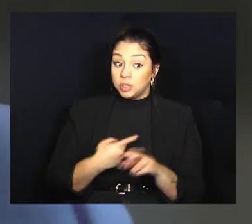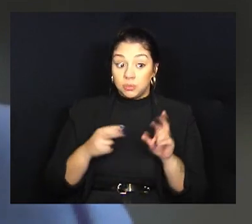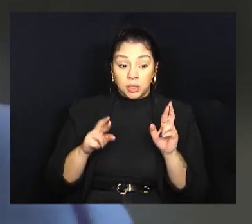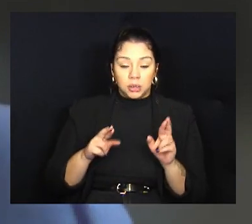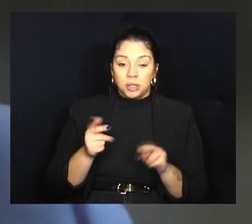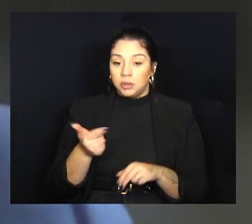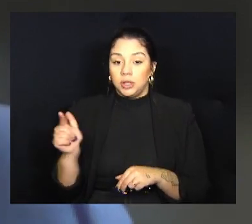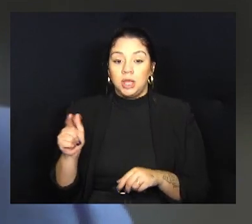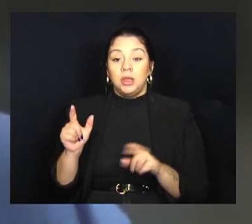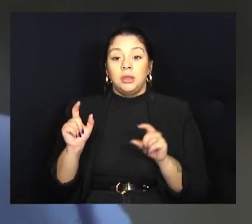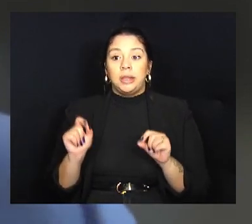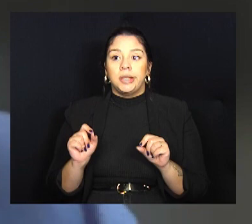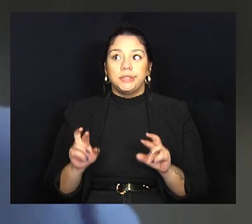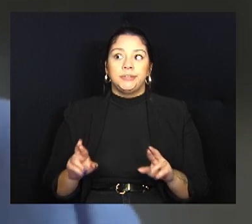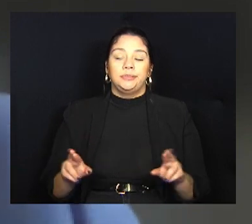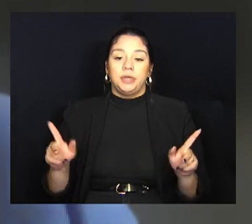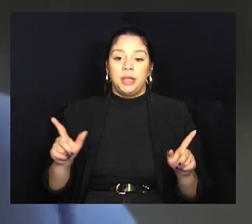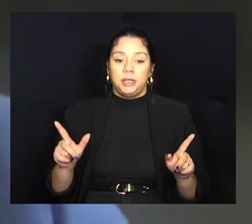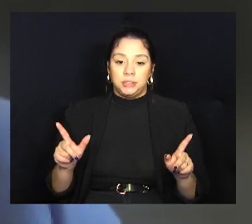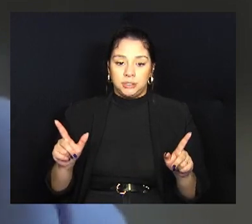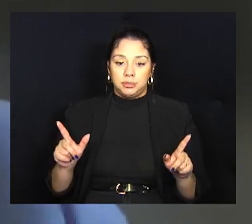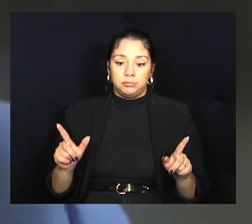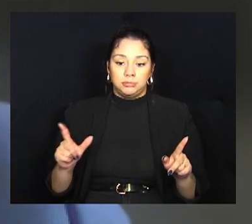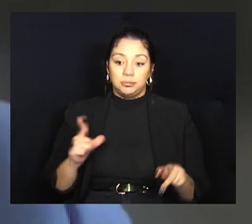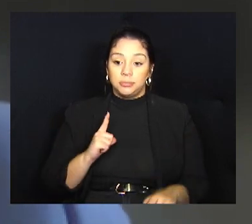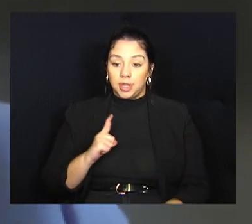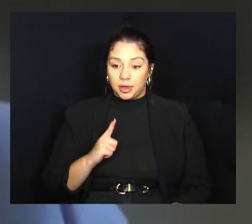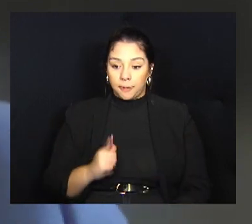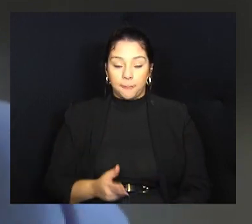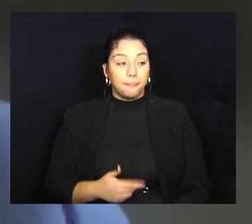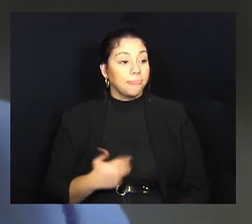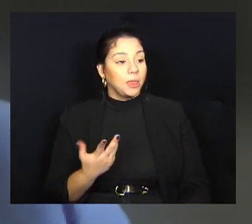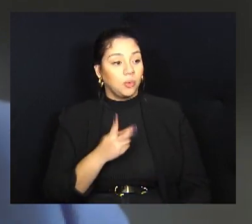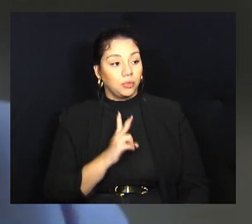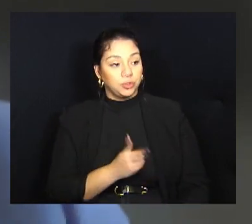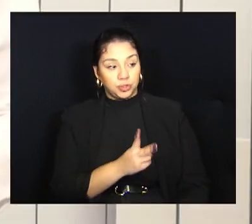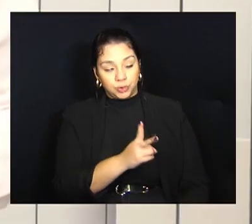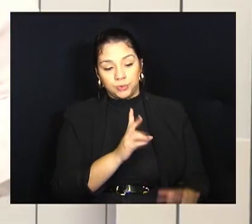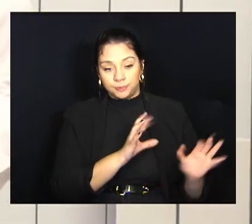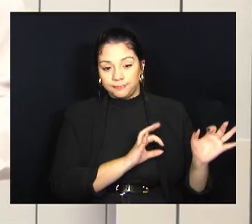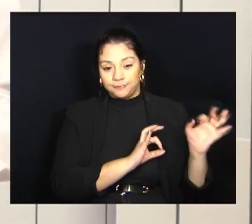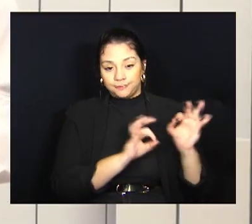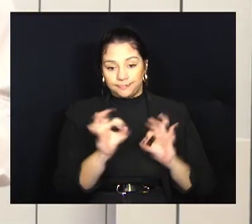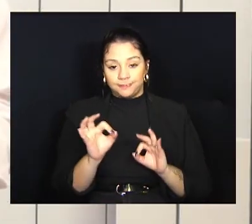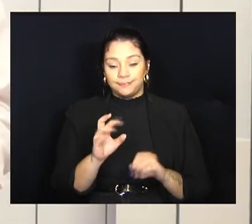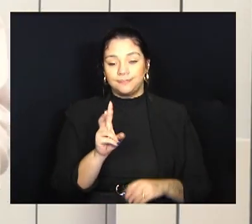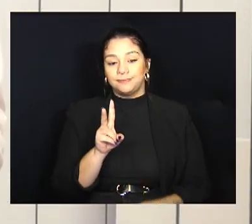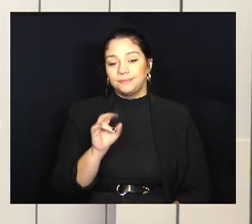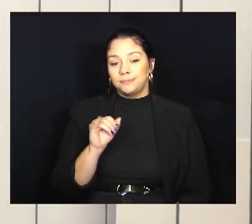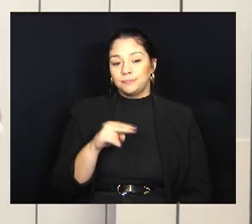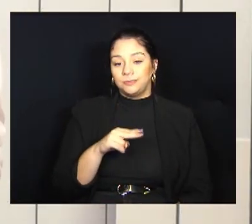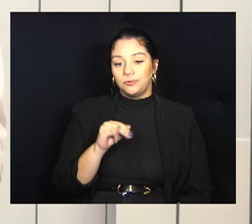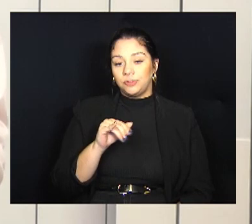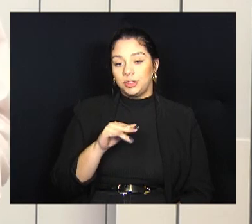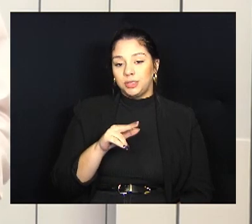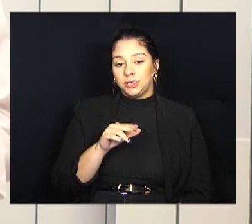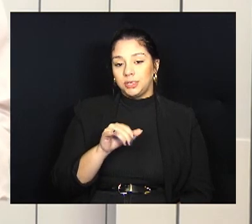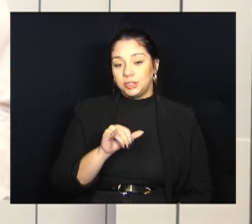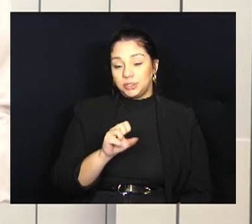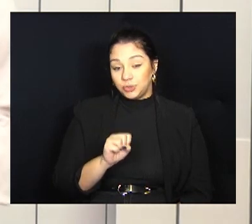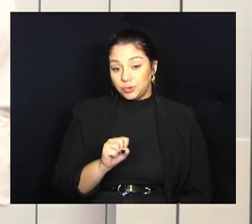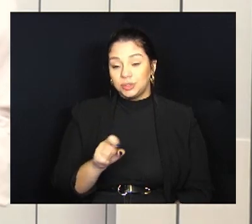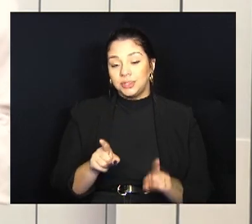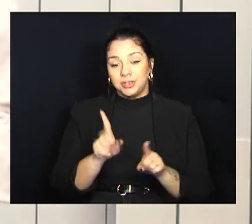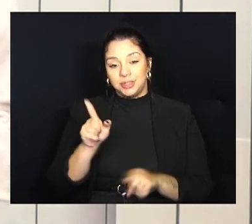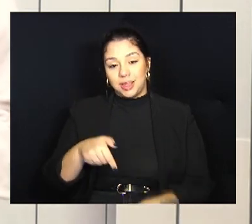essa diferença no final das contas. E a gente segue acompanhando então Vinícius Costa, advogado, pós-graduando em